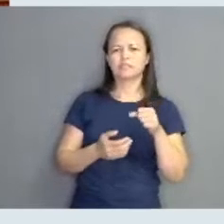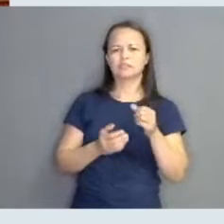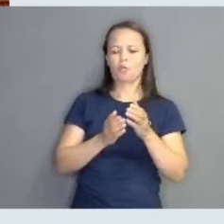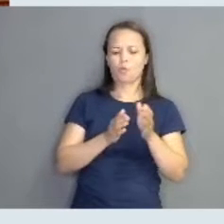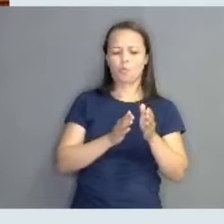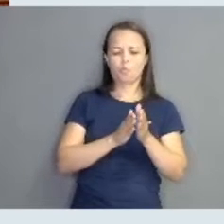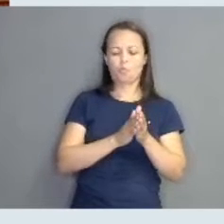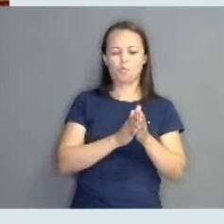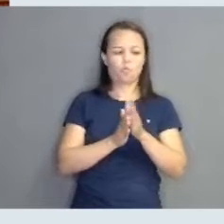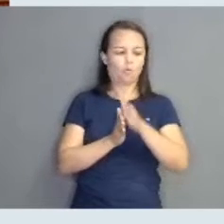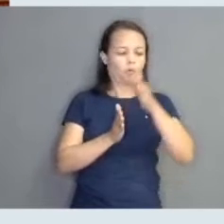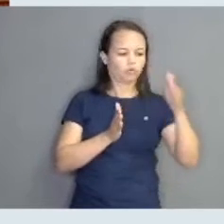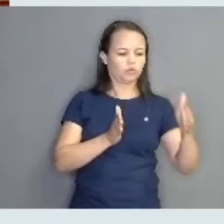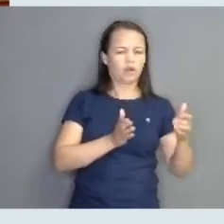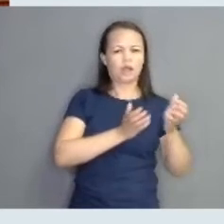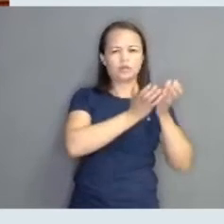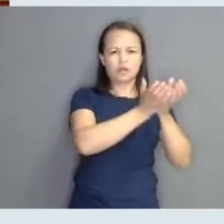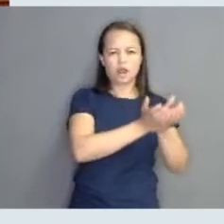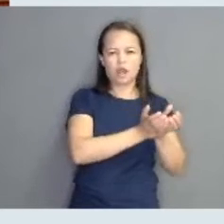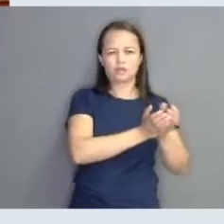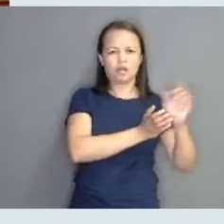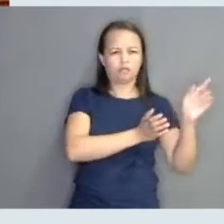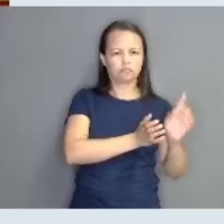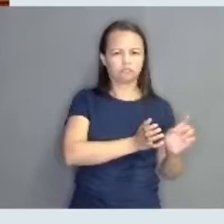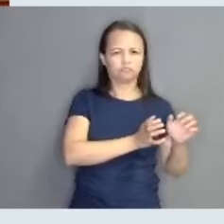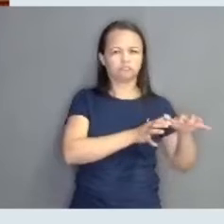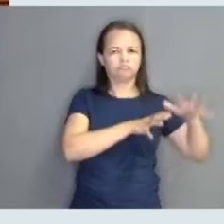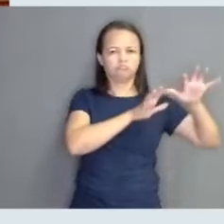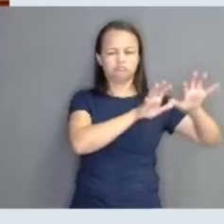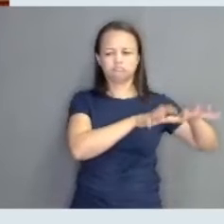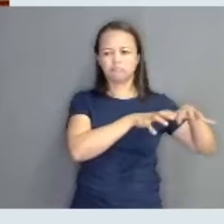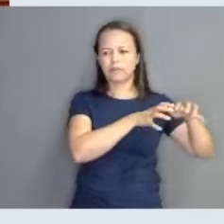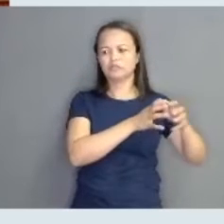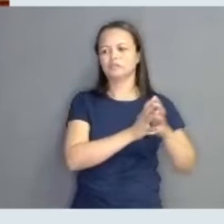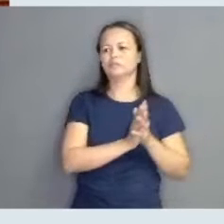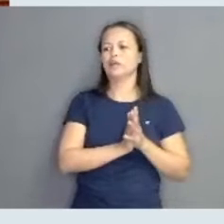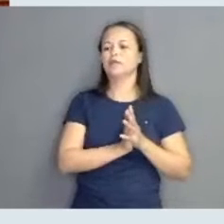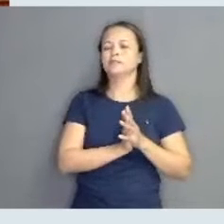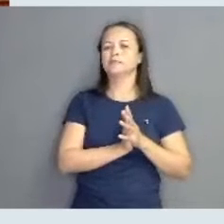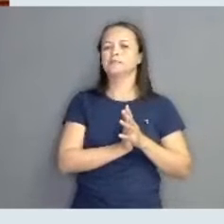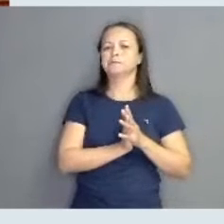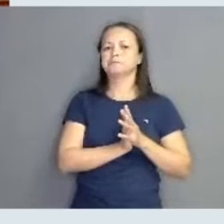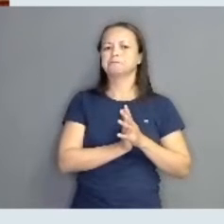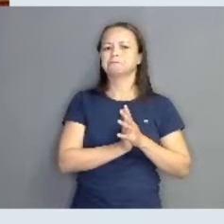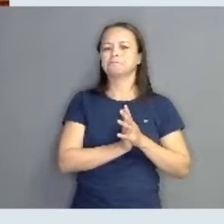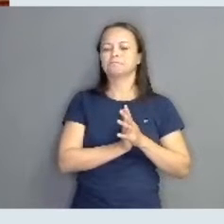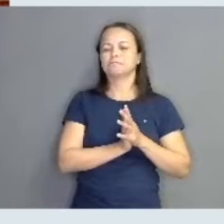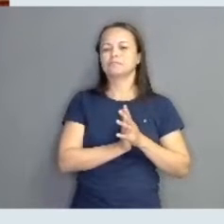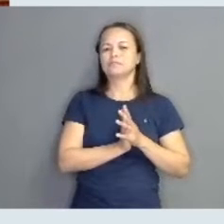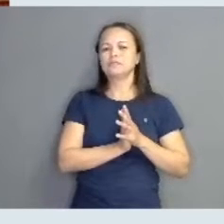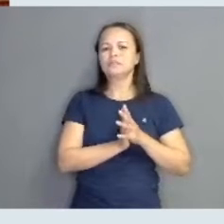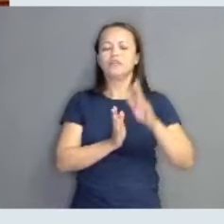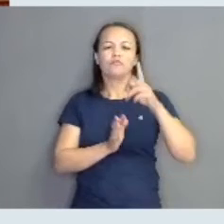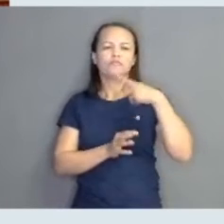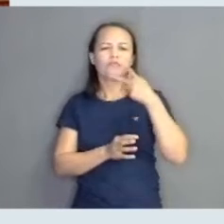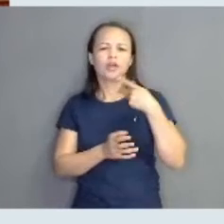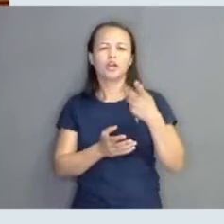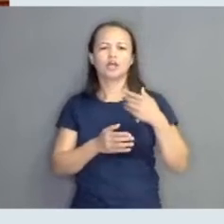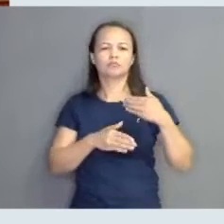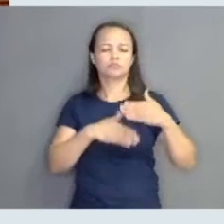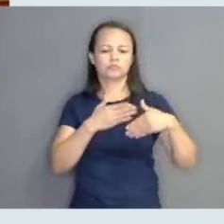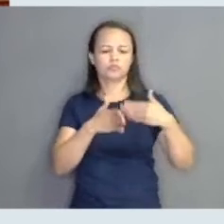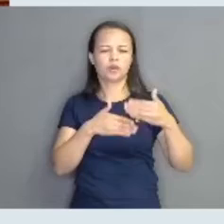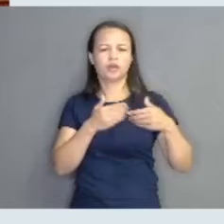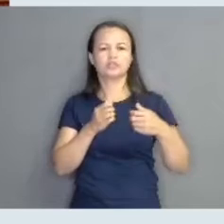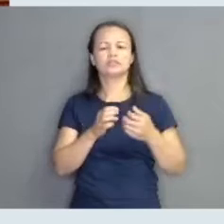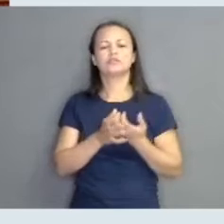com tempestades. Então, falamos de, durante as viagens, serem